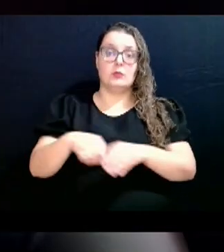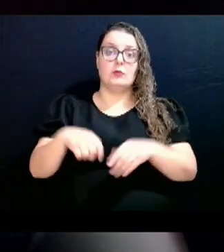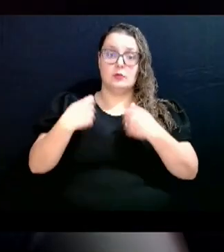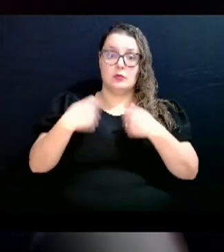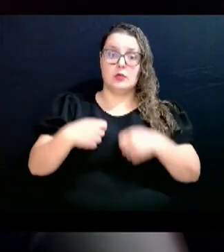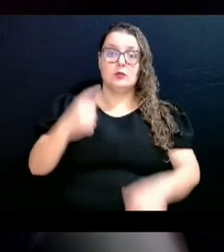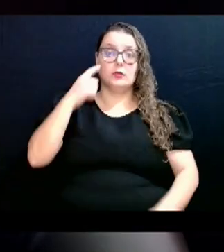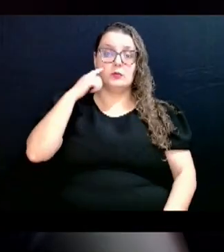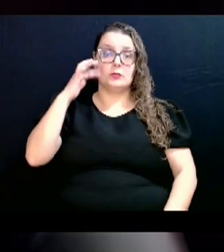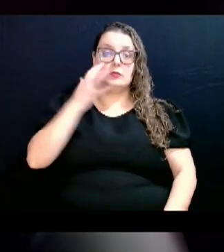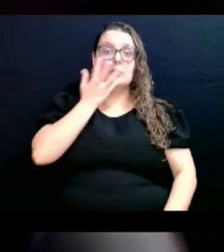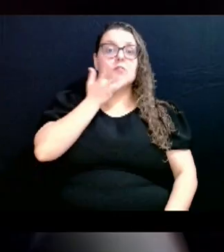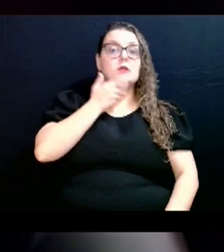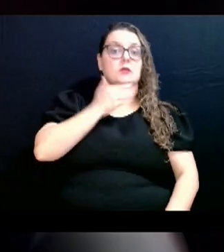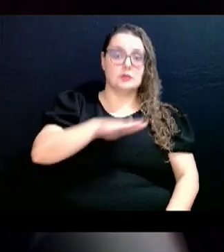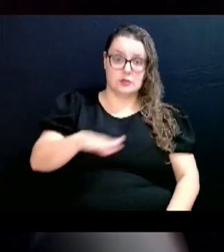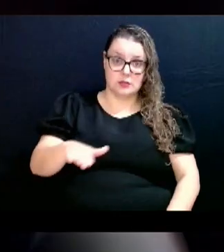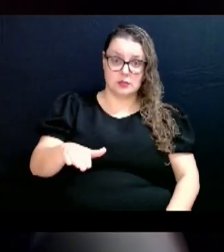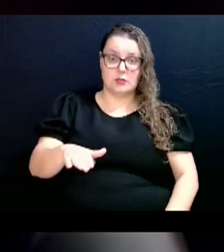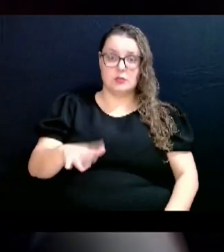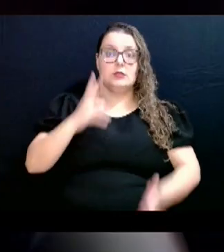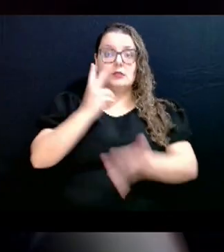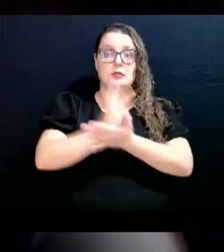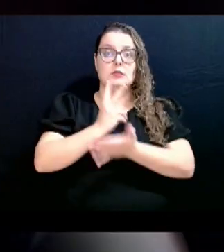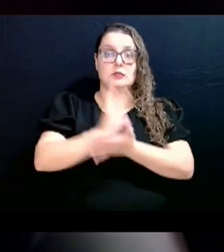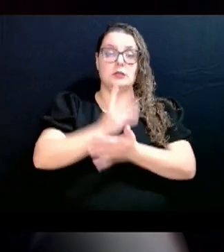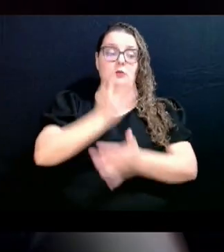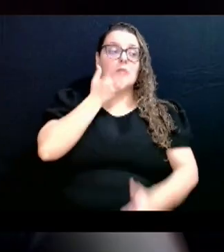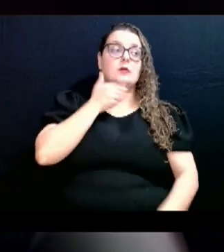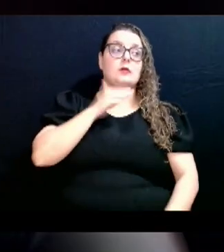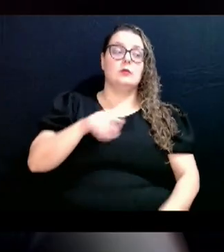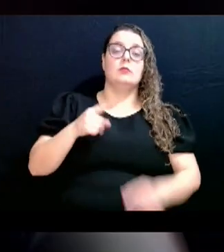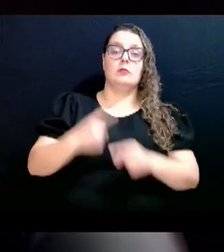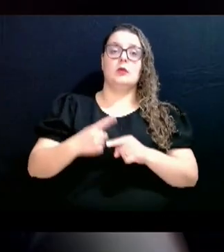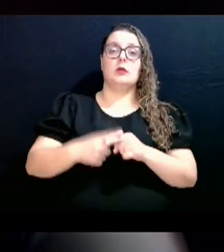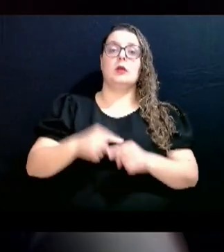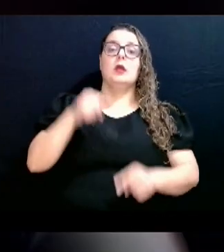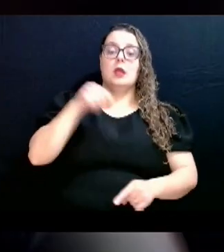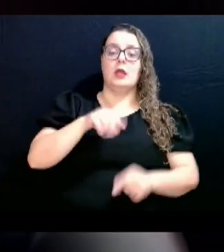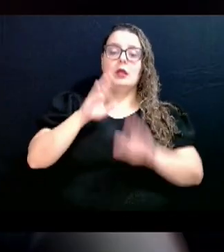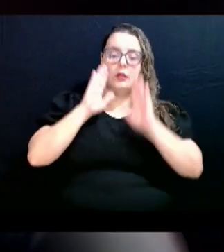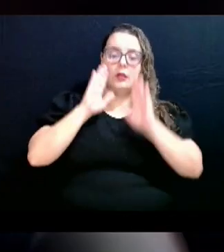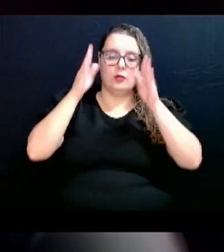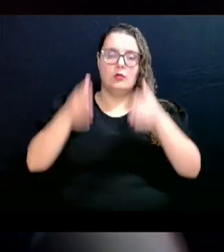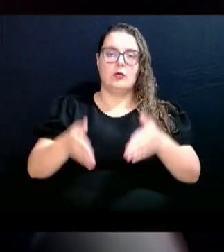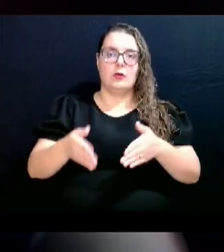na criança, sempre na criança, porque é ela o centro ali, pensar